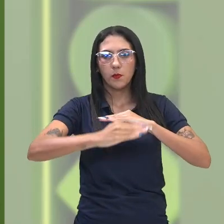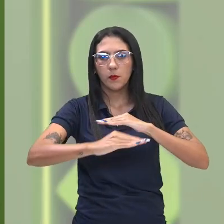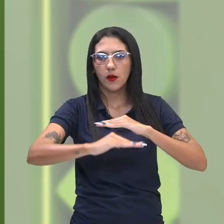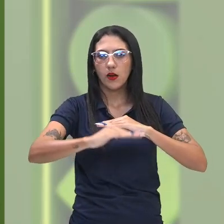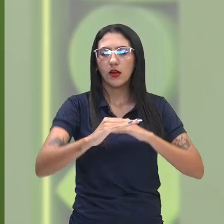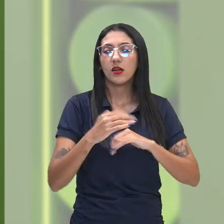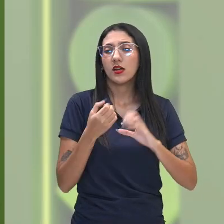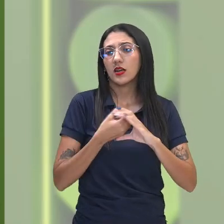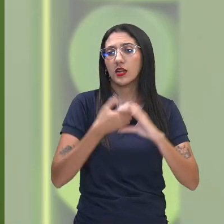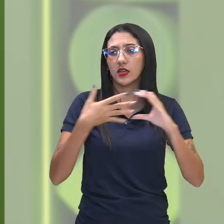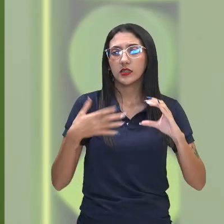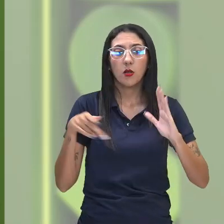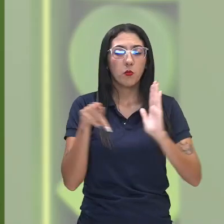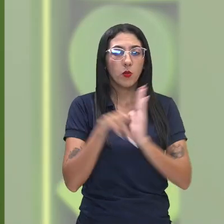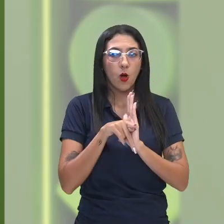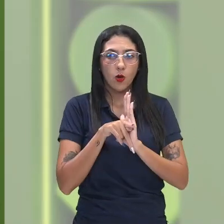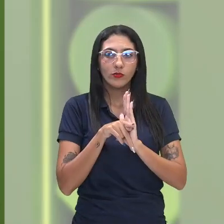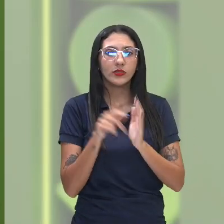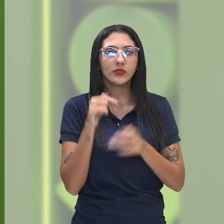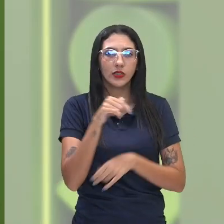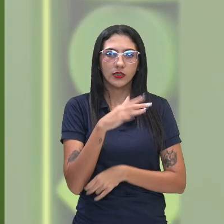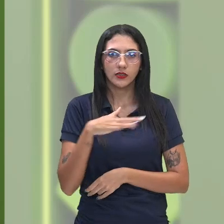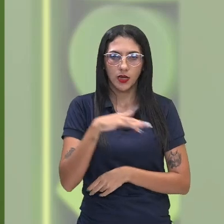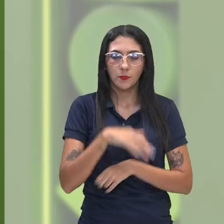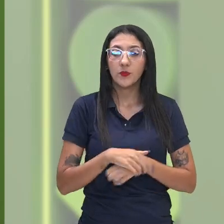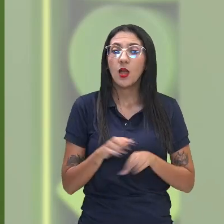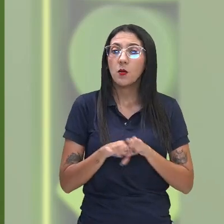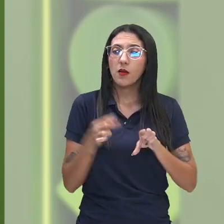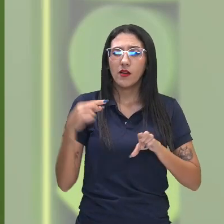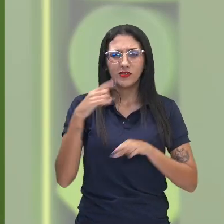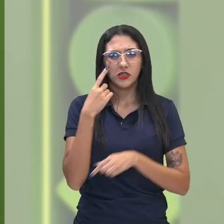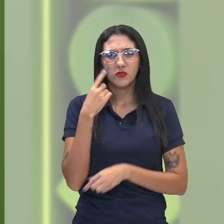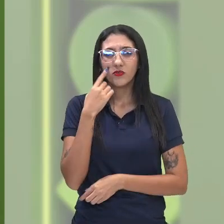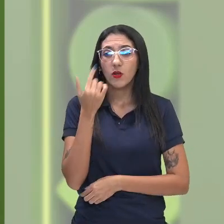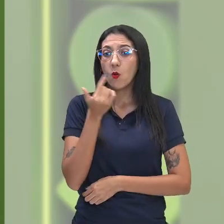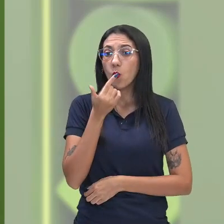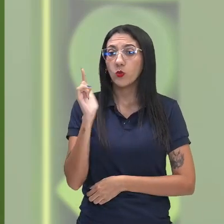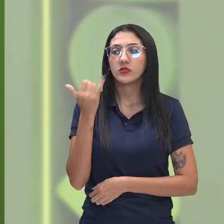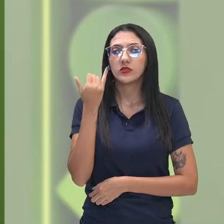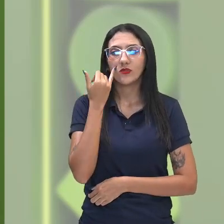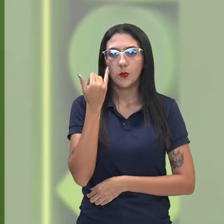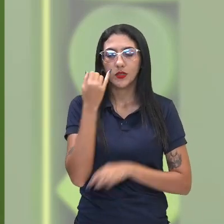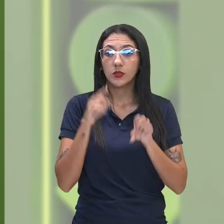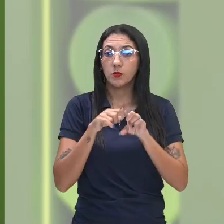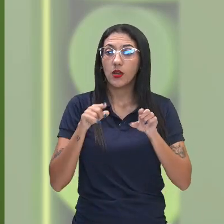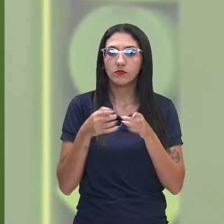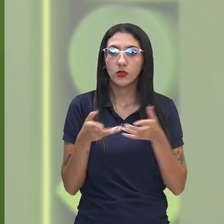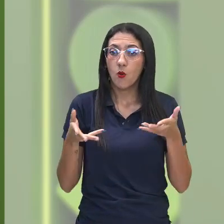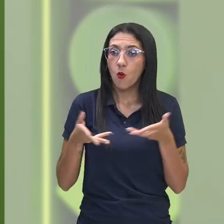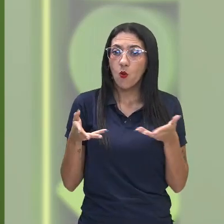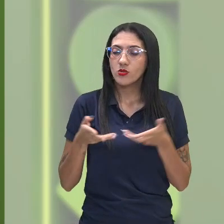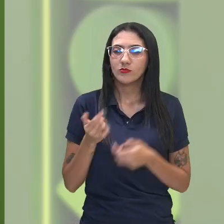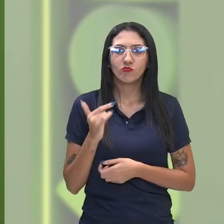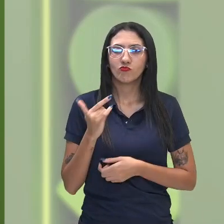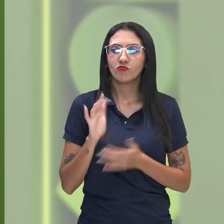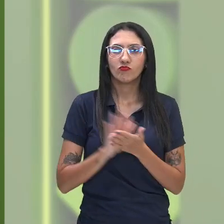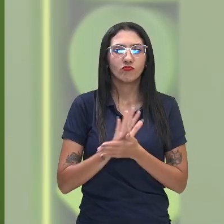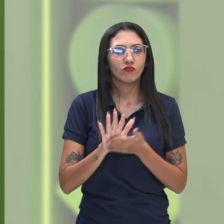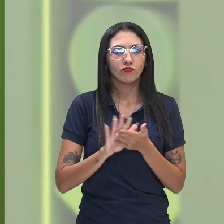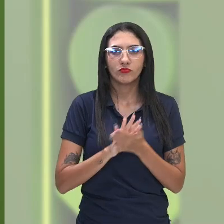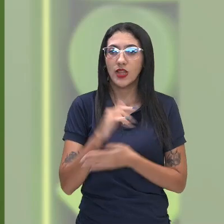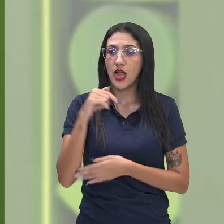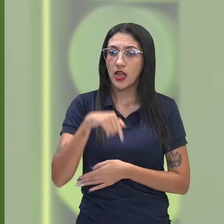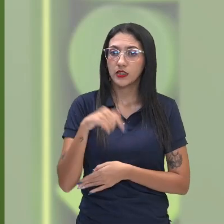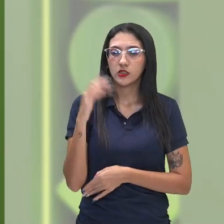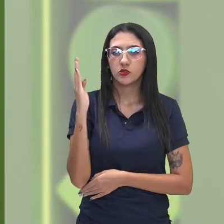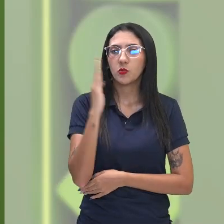aquela determinada região. Mas a gente ainda vai ver mais informações sobre isso, mas atualmente a gente não encontra nenhum vulcão em atividade no